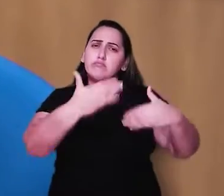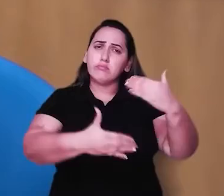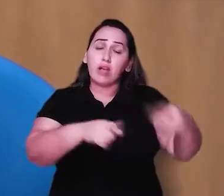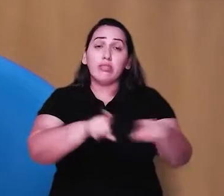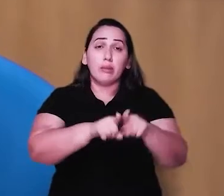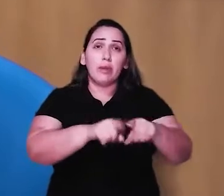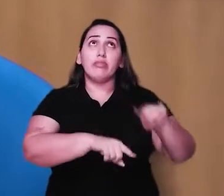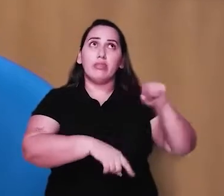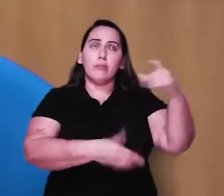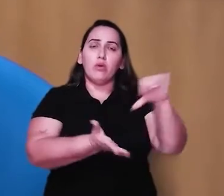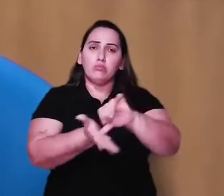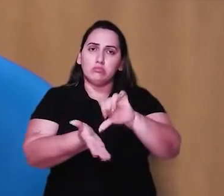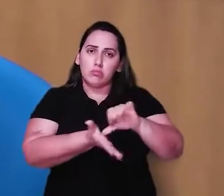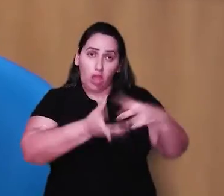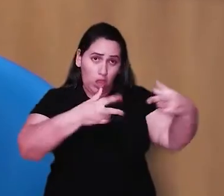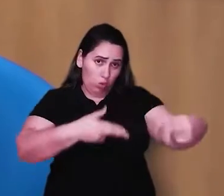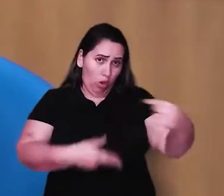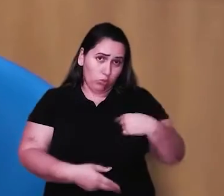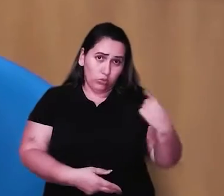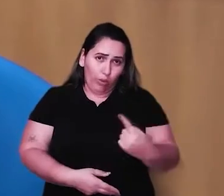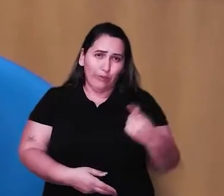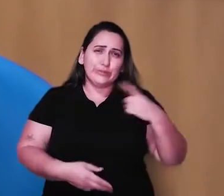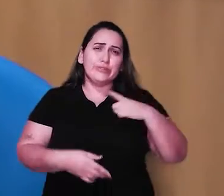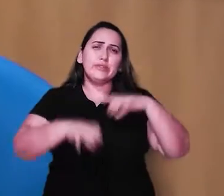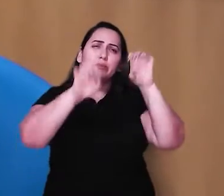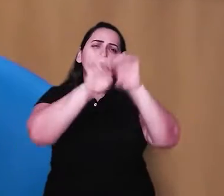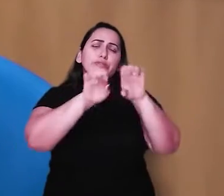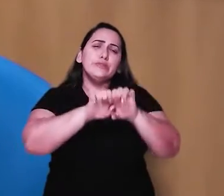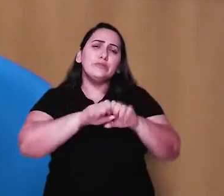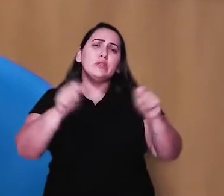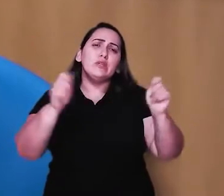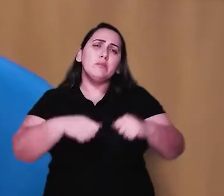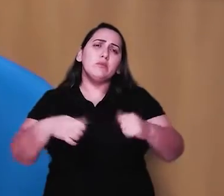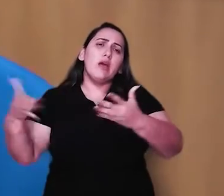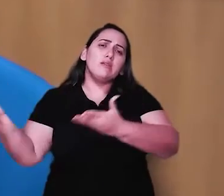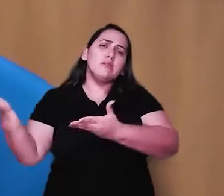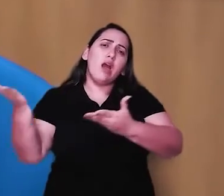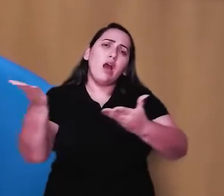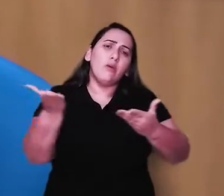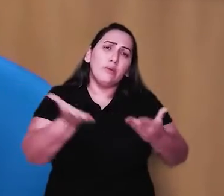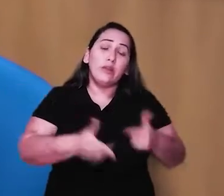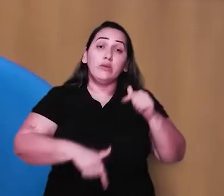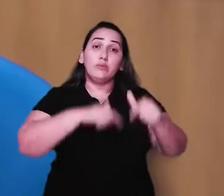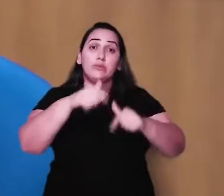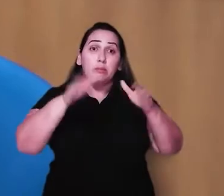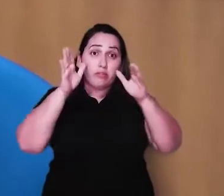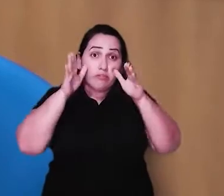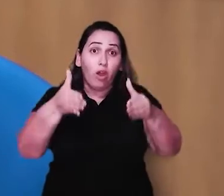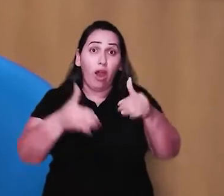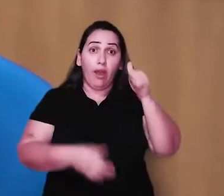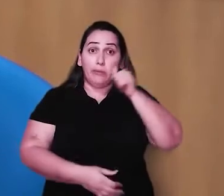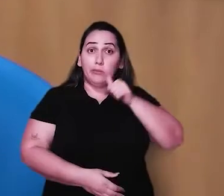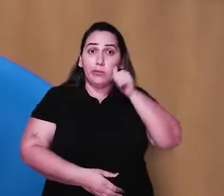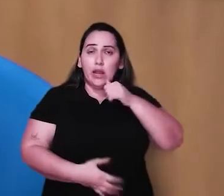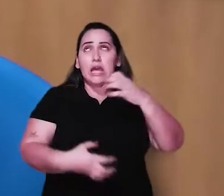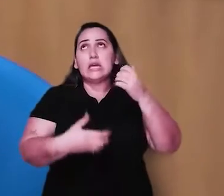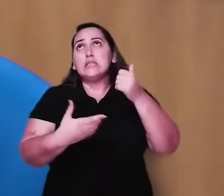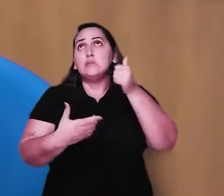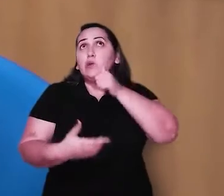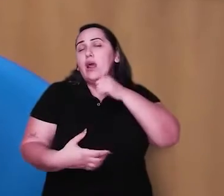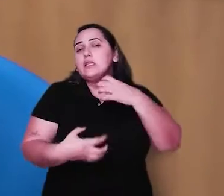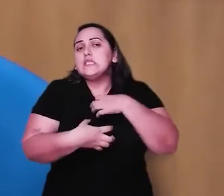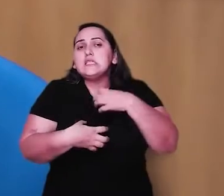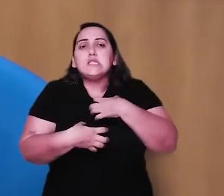do tempo nos regionais, a exemplo do nosso, de uma estrutura que acolhesse as demandas exclusivas das mulheres que